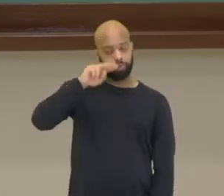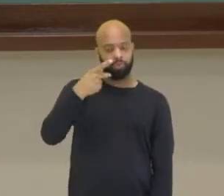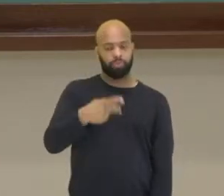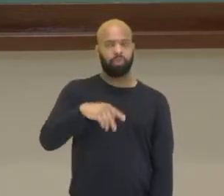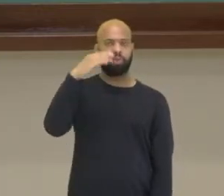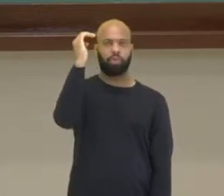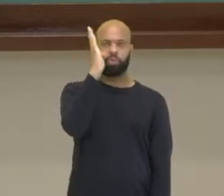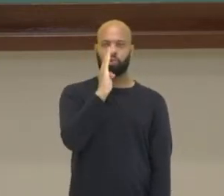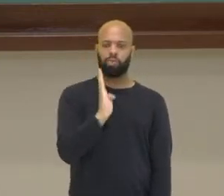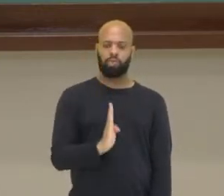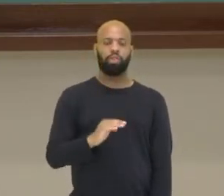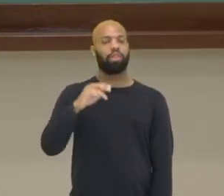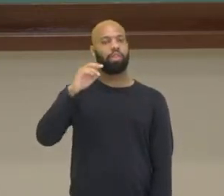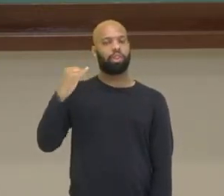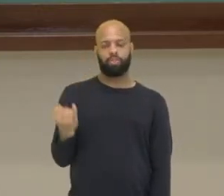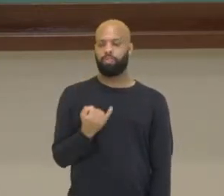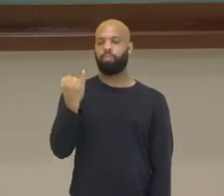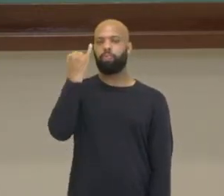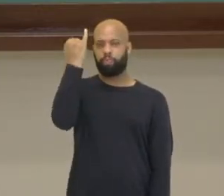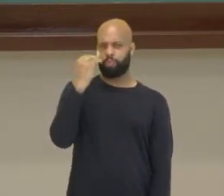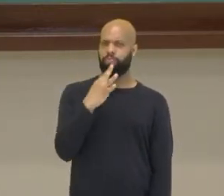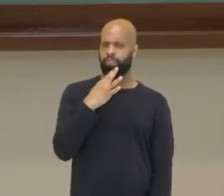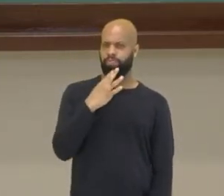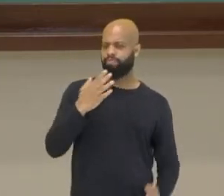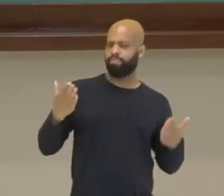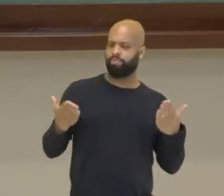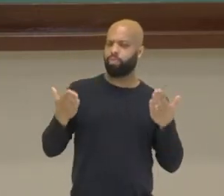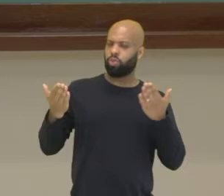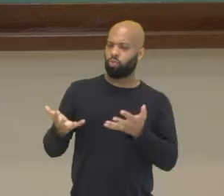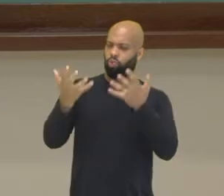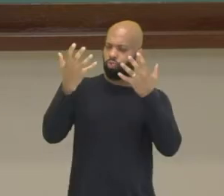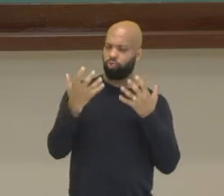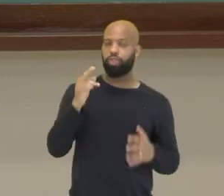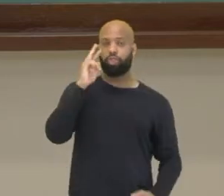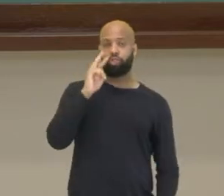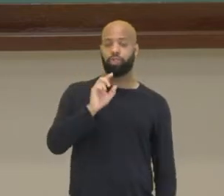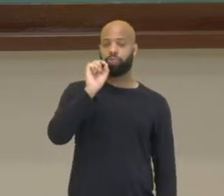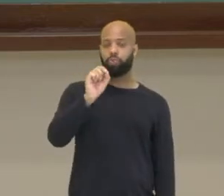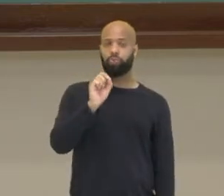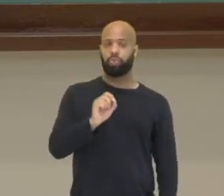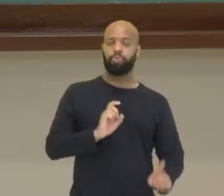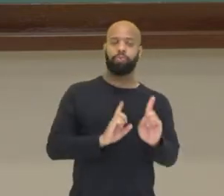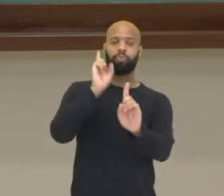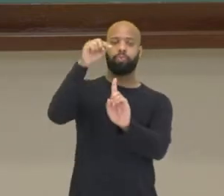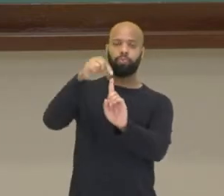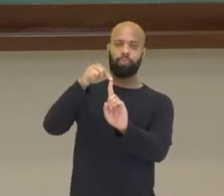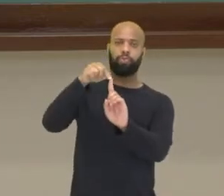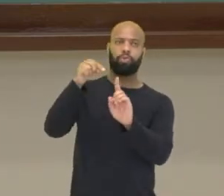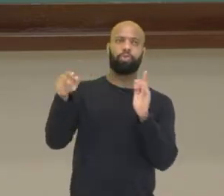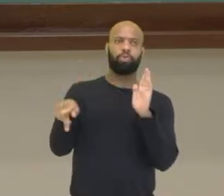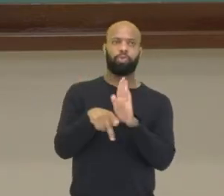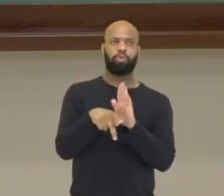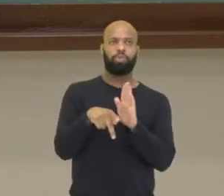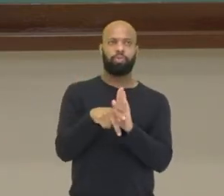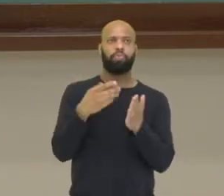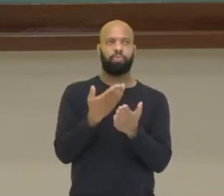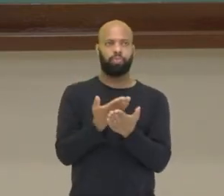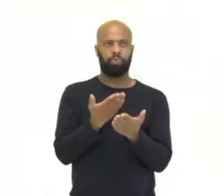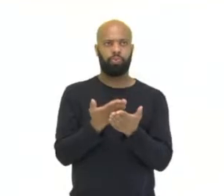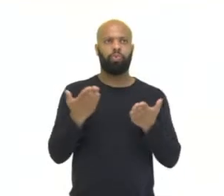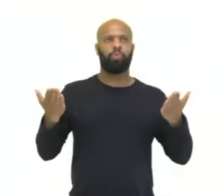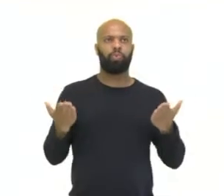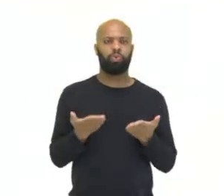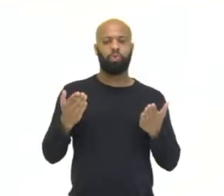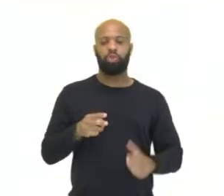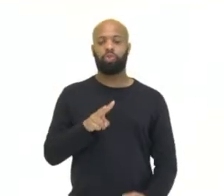né? A importância de conhecer. Convido você a olhar quais são os nossos objetivos nesta aula,